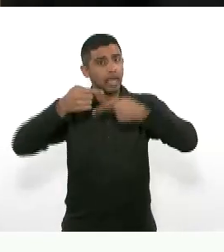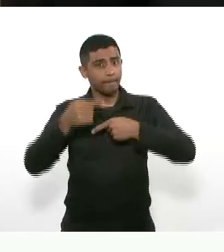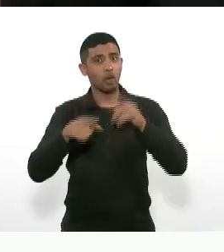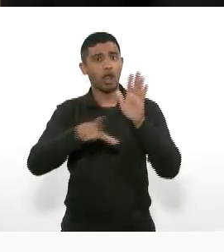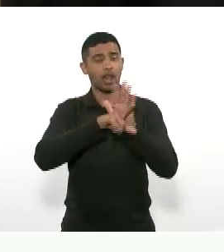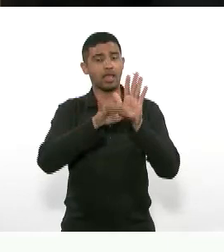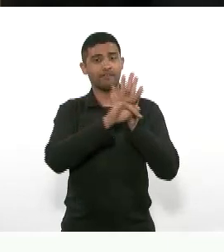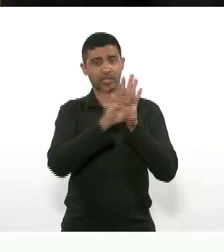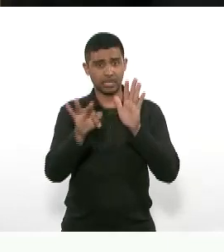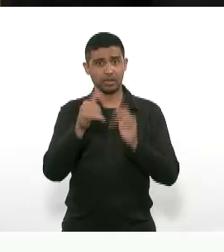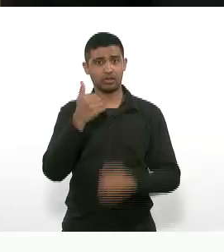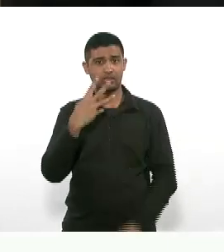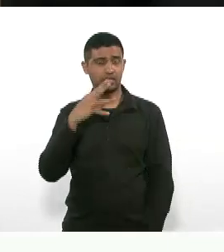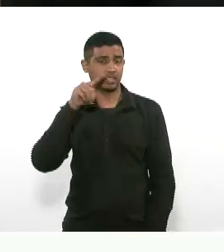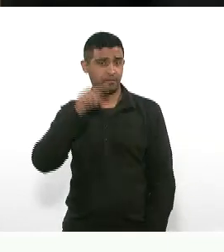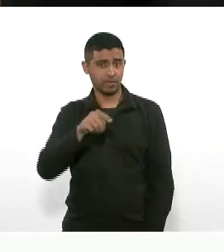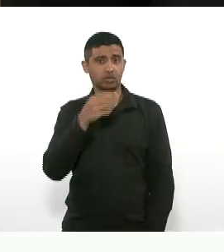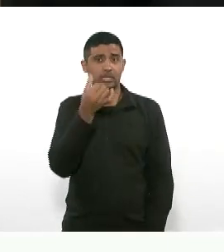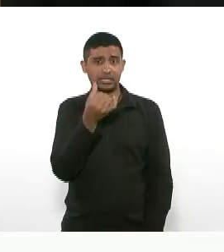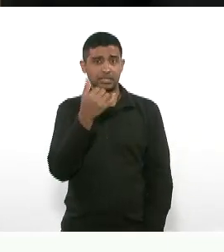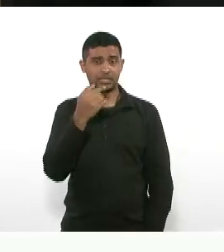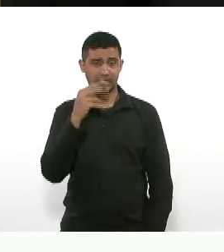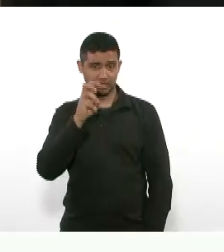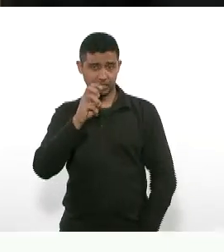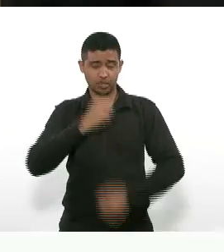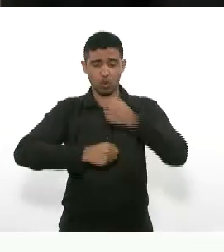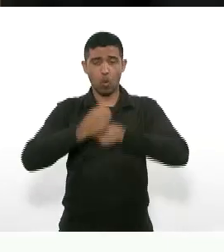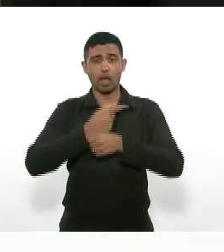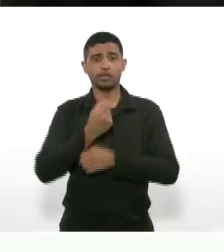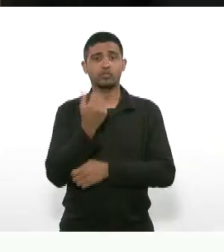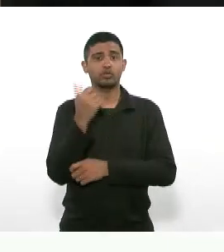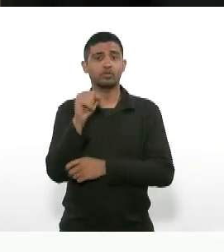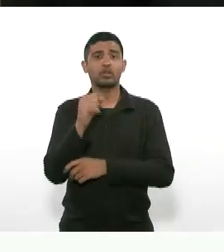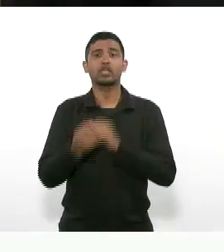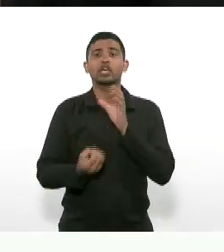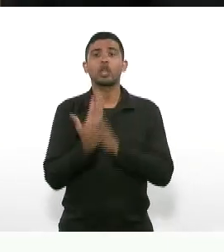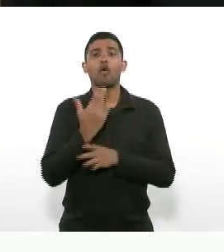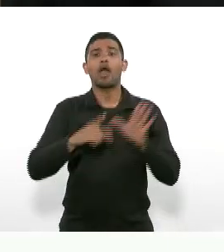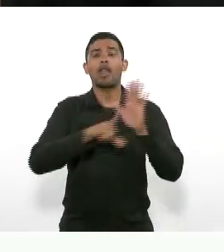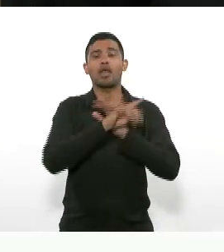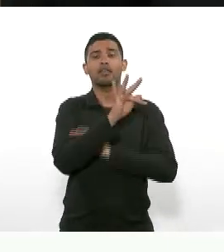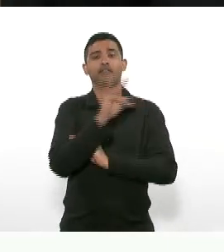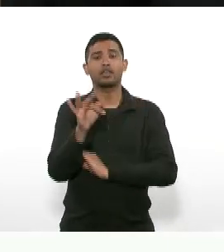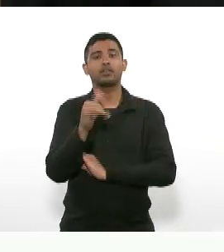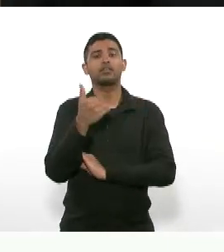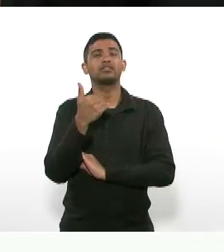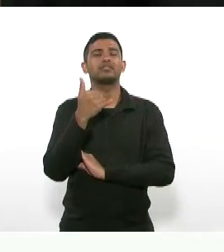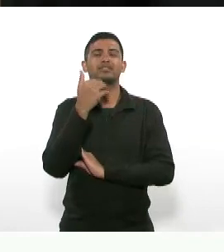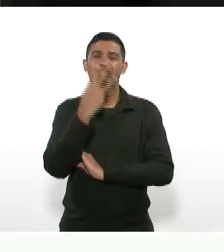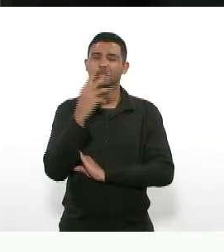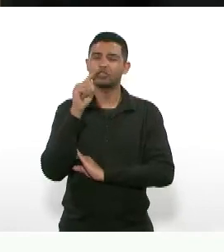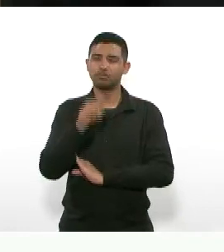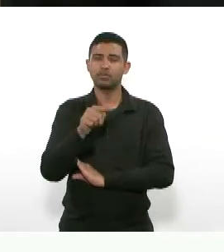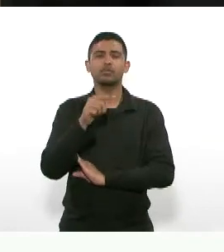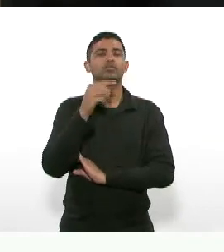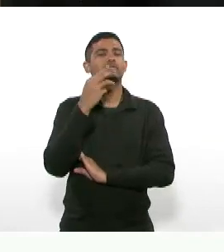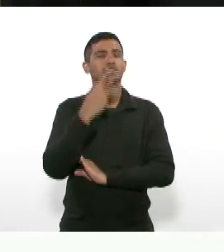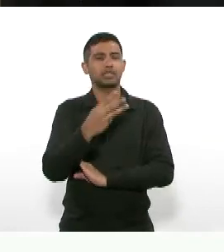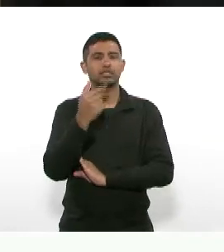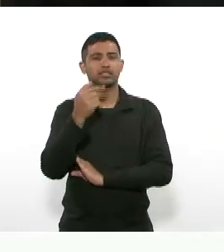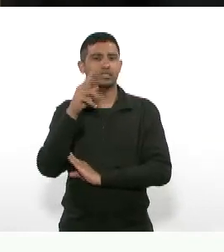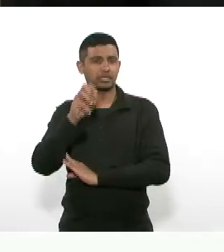Federal 13.675 de 2018, adveio a Lei Federal 13.756, de 12 de dezembro